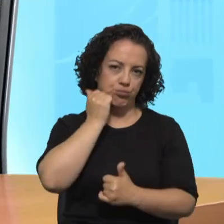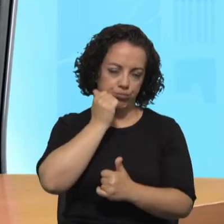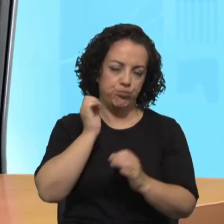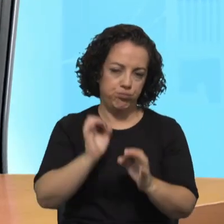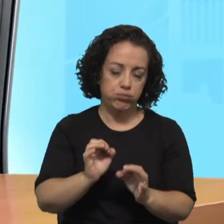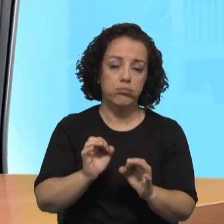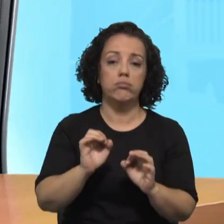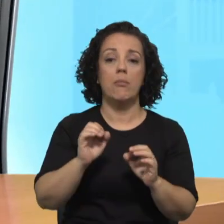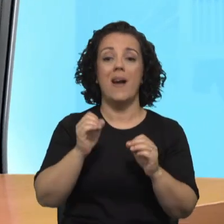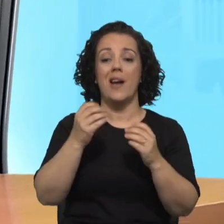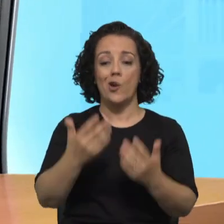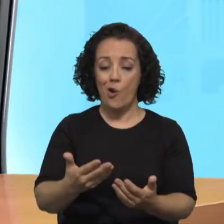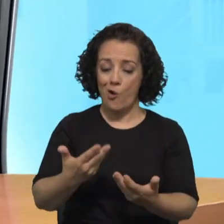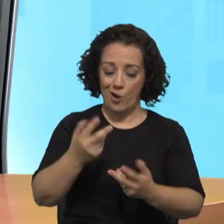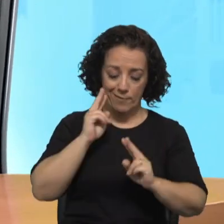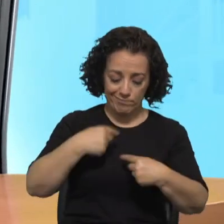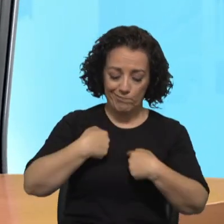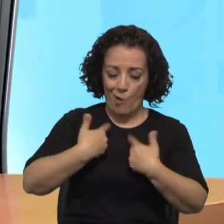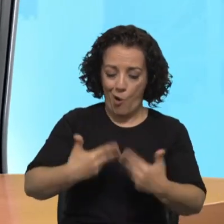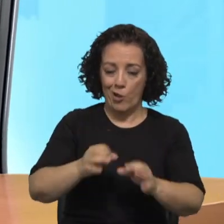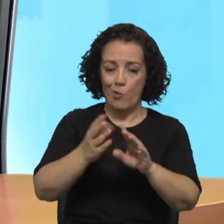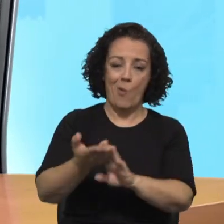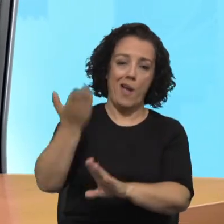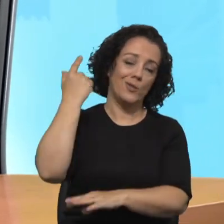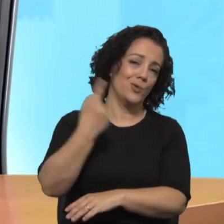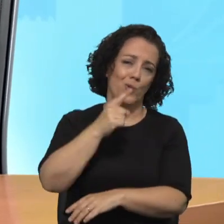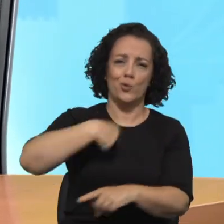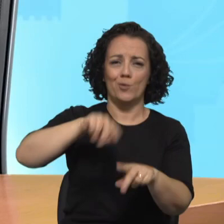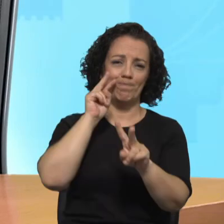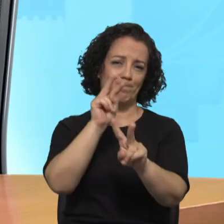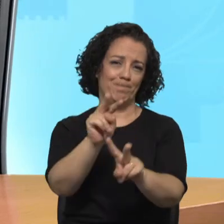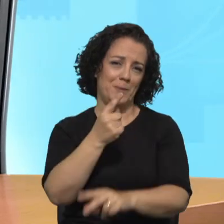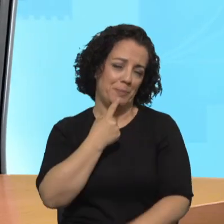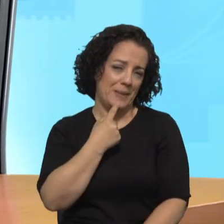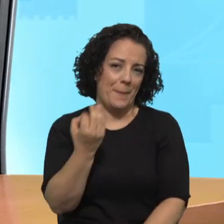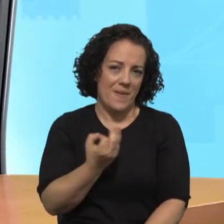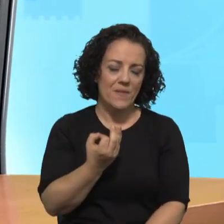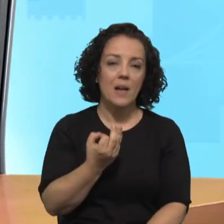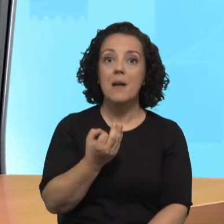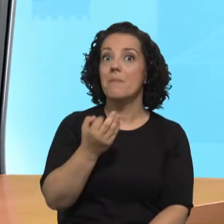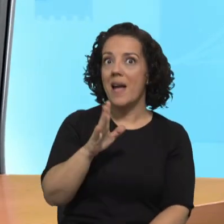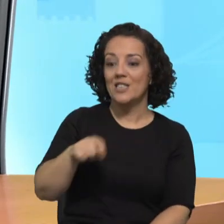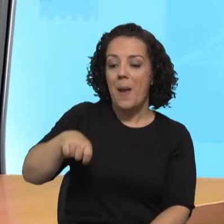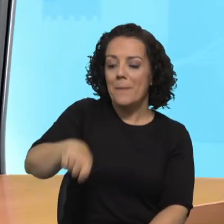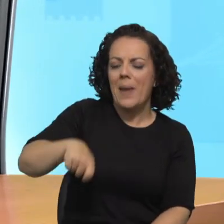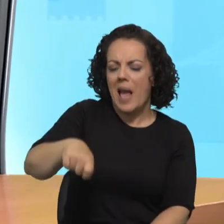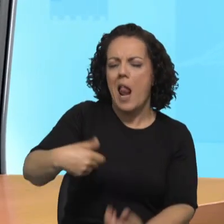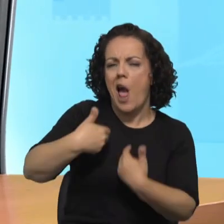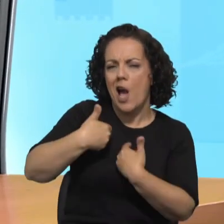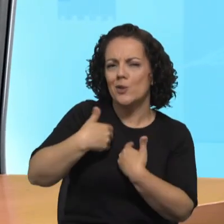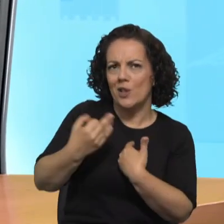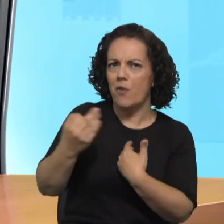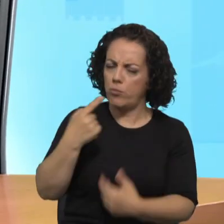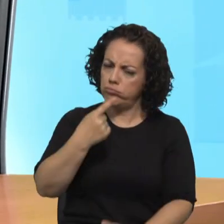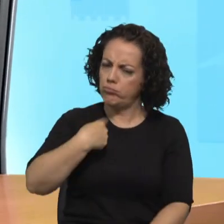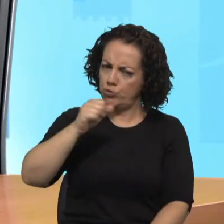disse: já não sou o mesmo do que de antes, não é? E nós todos ouvimos isso. Mas a bengala ajuda, disse ele. E portanto, sim,